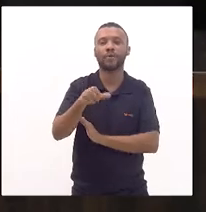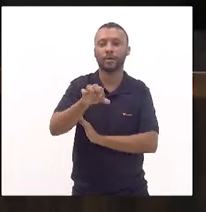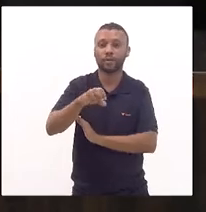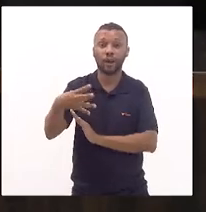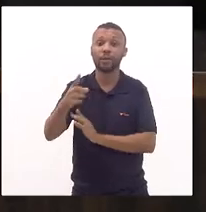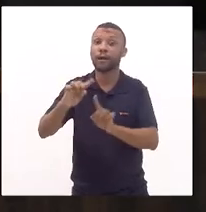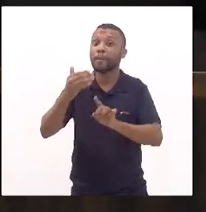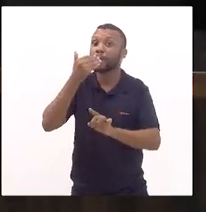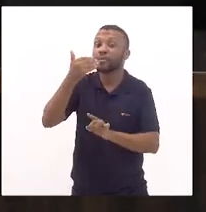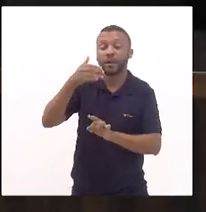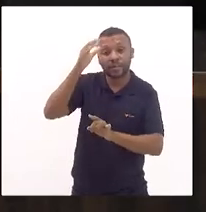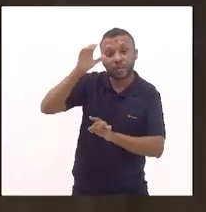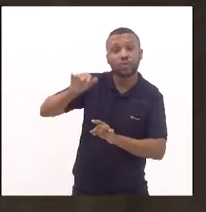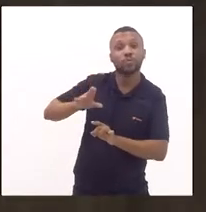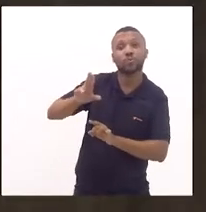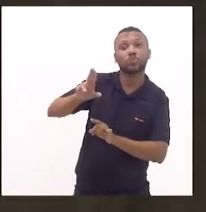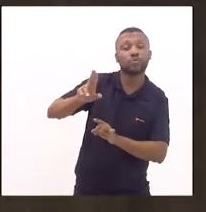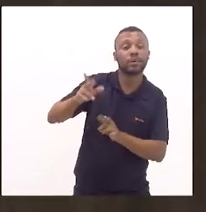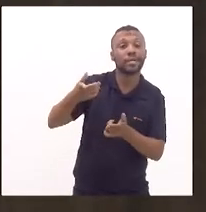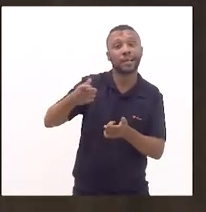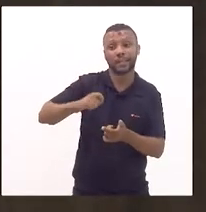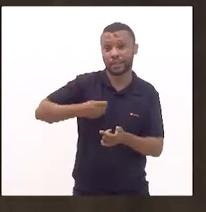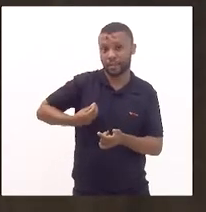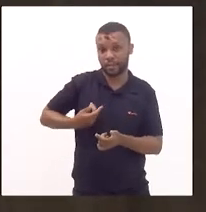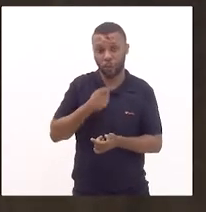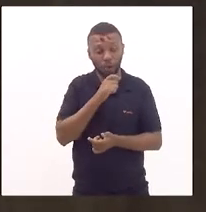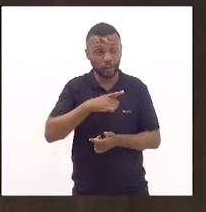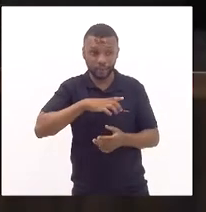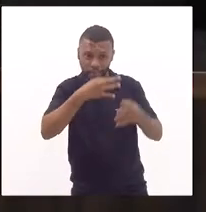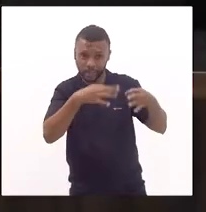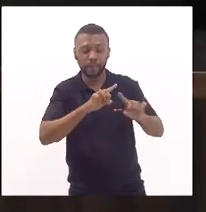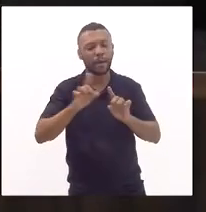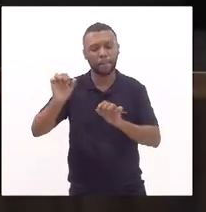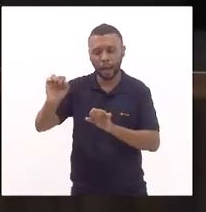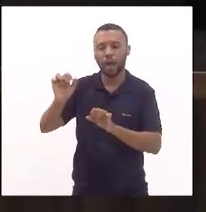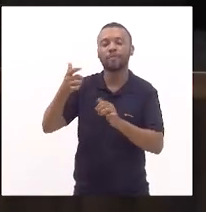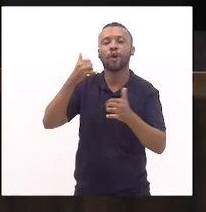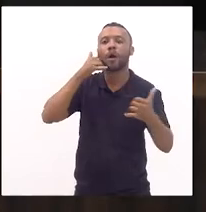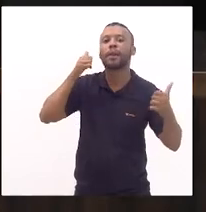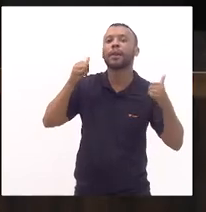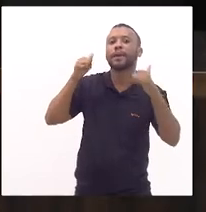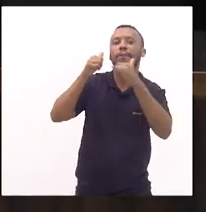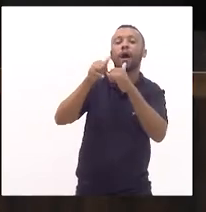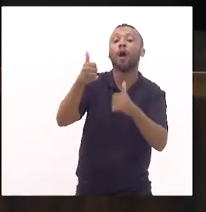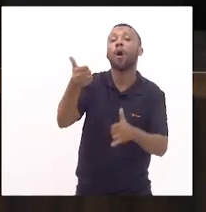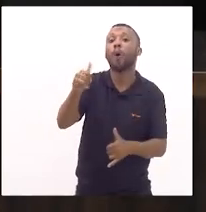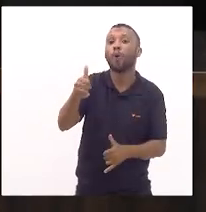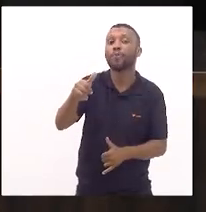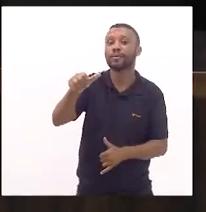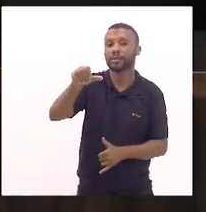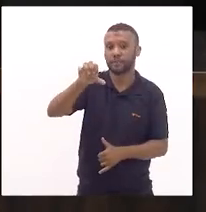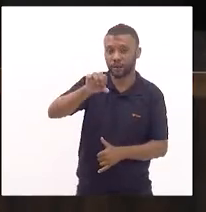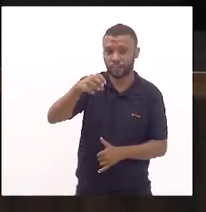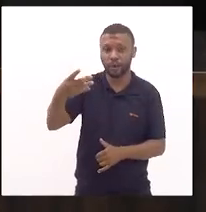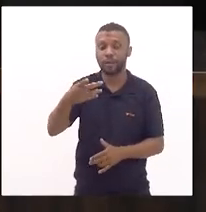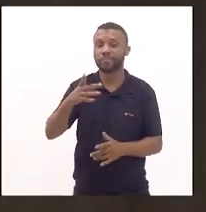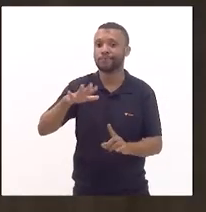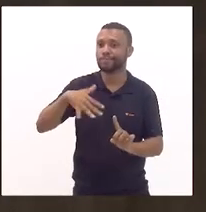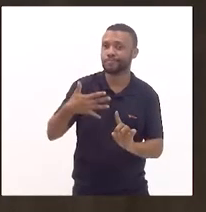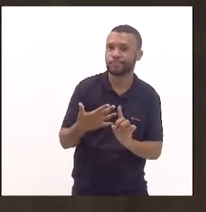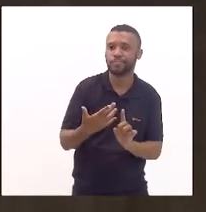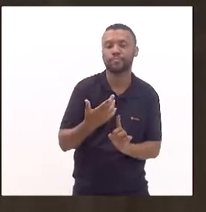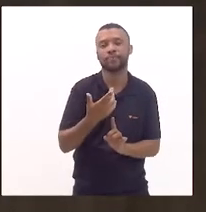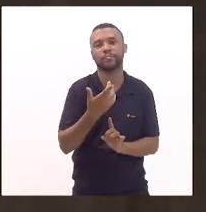não está presente. Mas eu tenho certeza que ela vai dar, porque é da Rosângela. Eu vou ligar para ela. Tá? 1194, da Rosângela Gomes, que foi